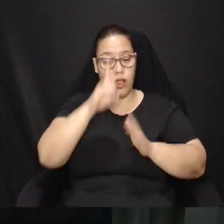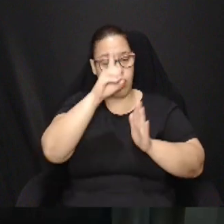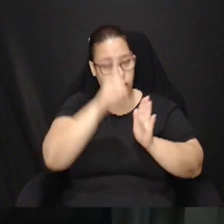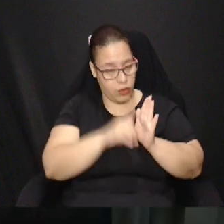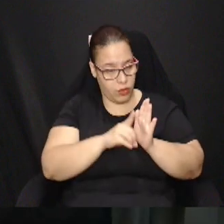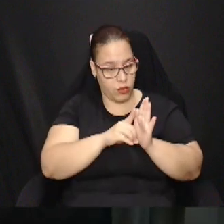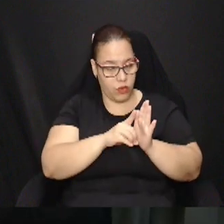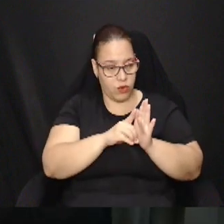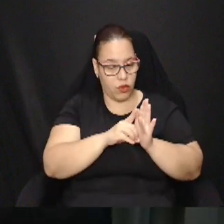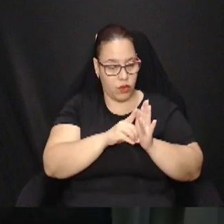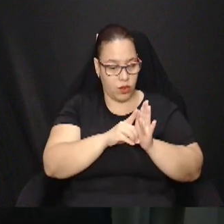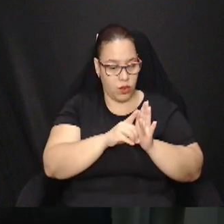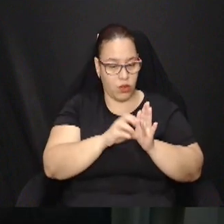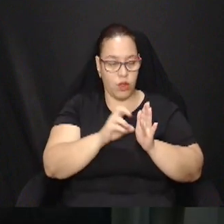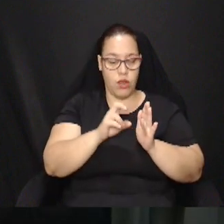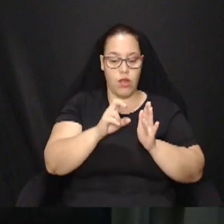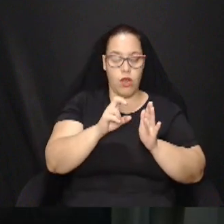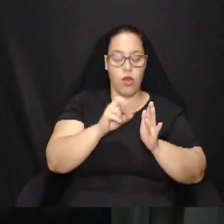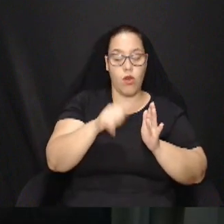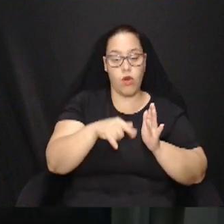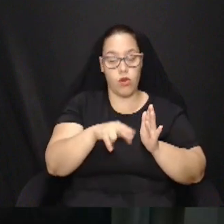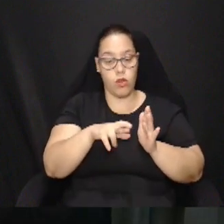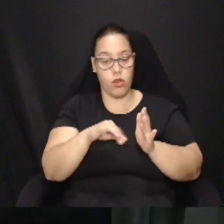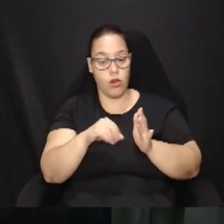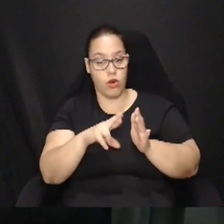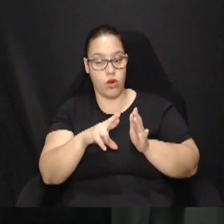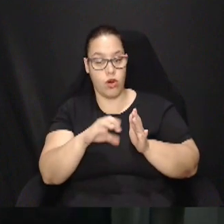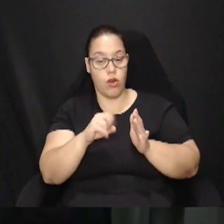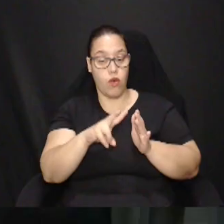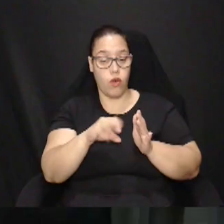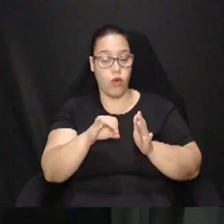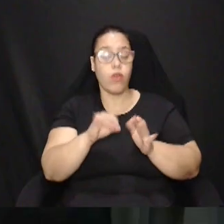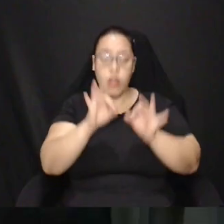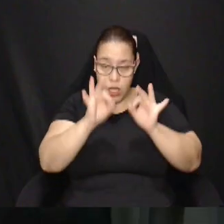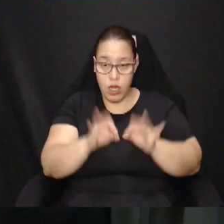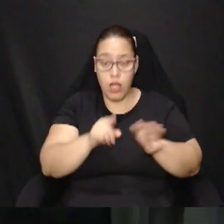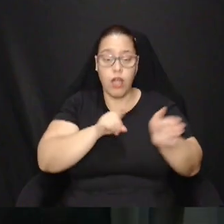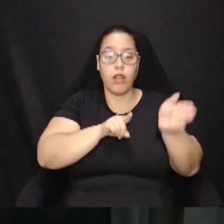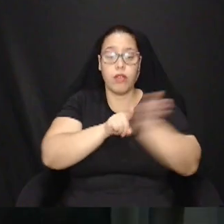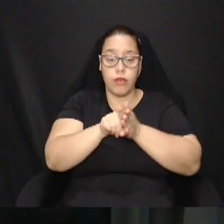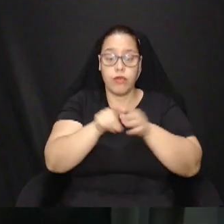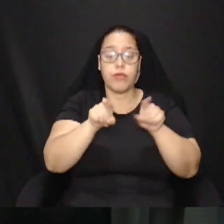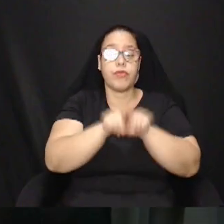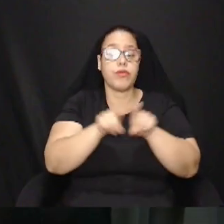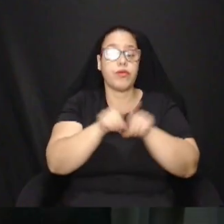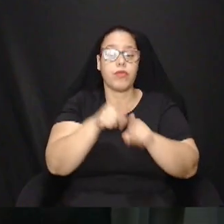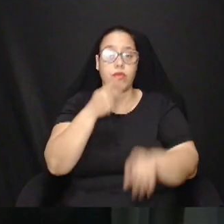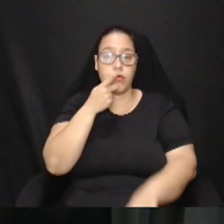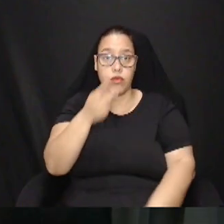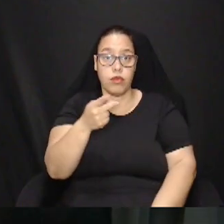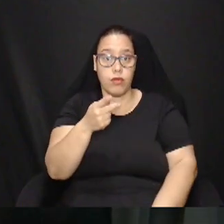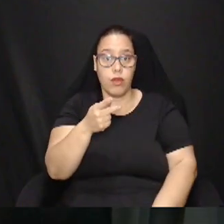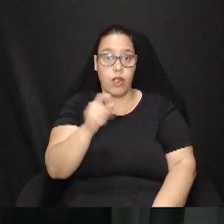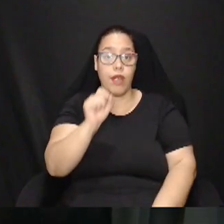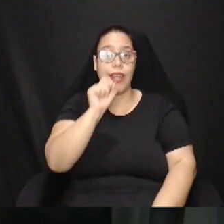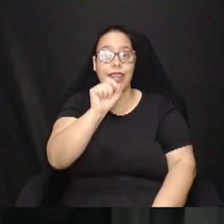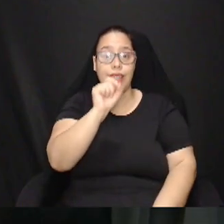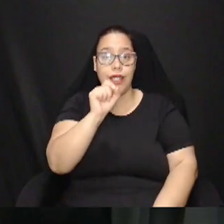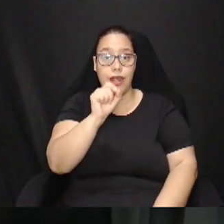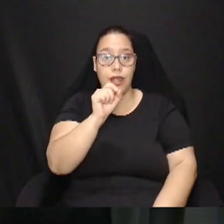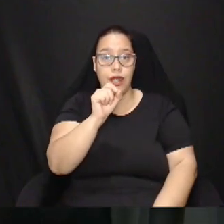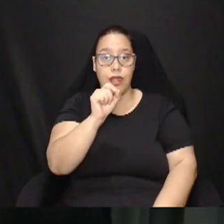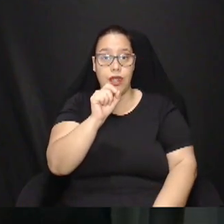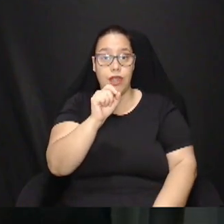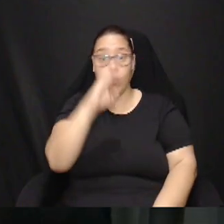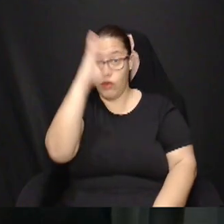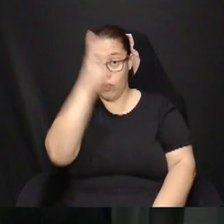sêmen ou a congelar óvulo, você tem razão. A pergunta também que se faz hoje é o que faz o Brasil? O que